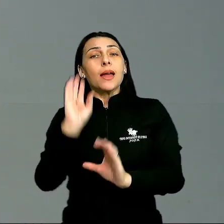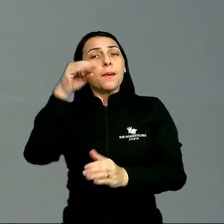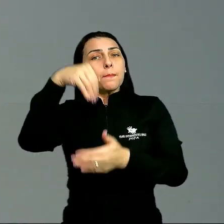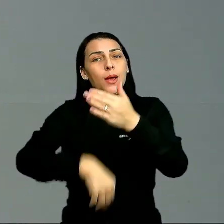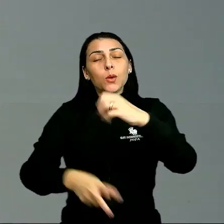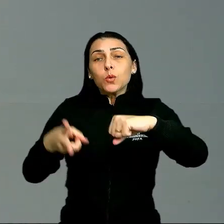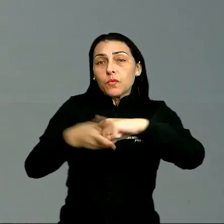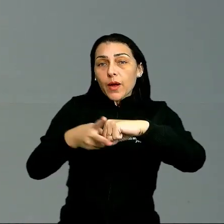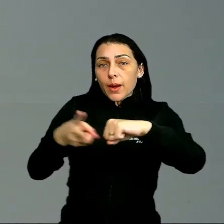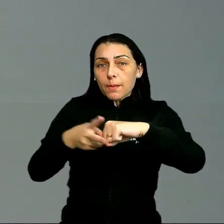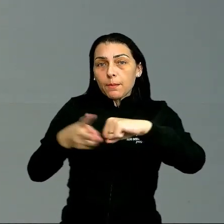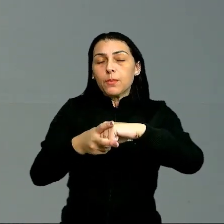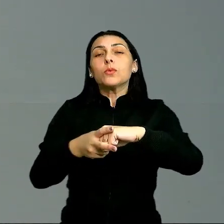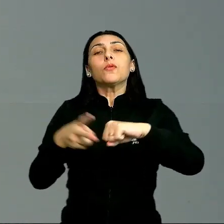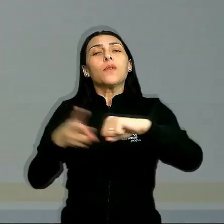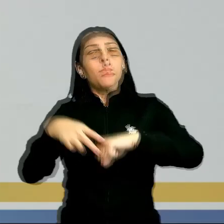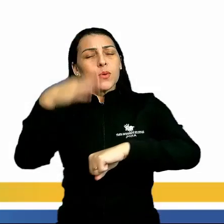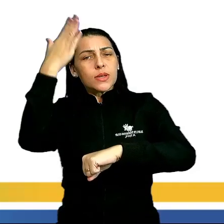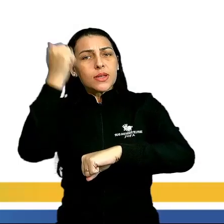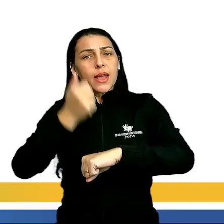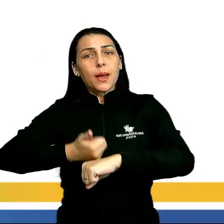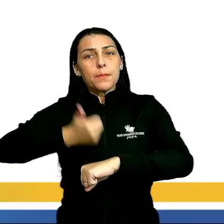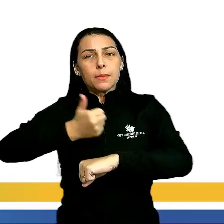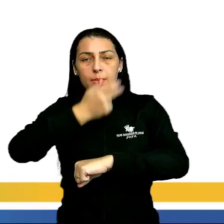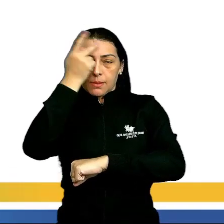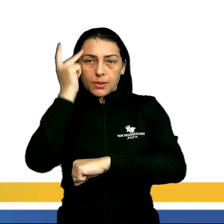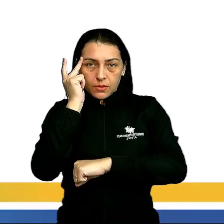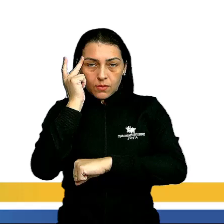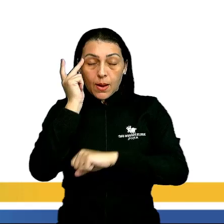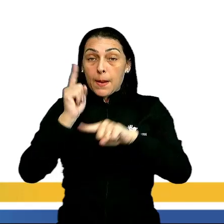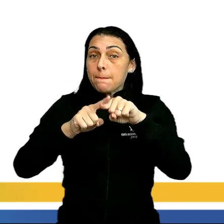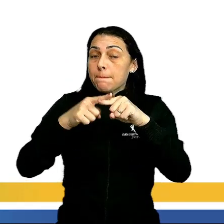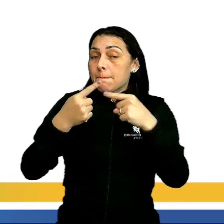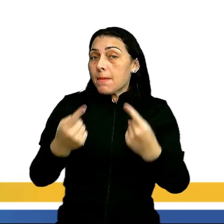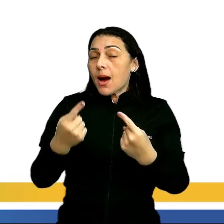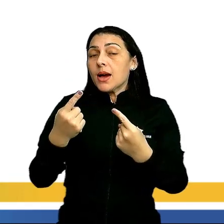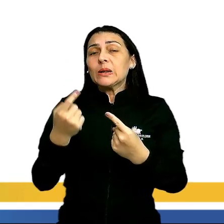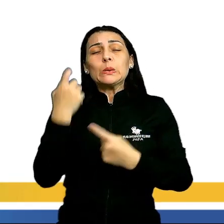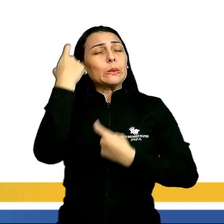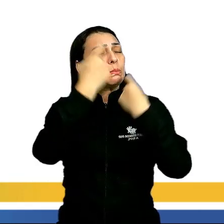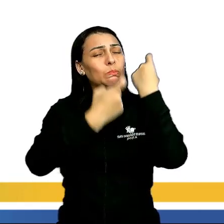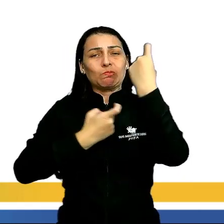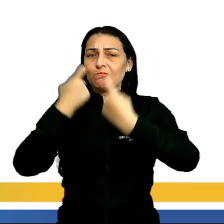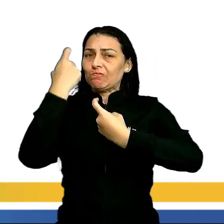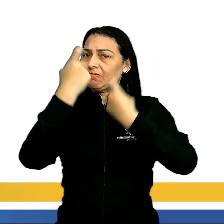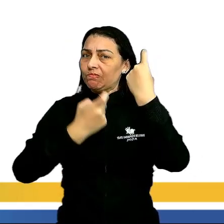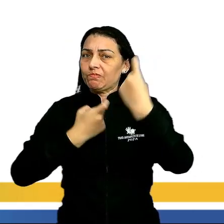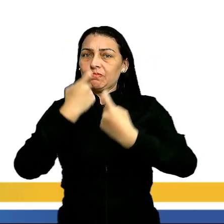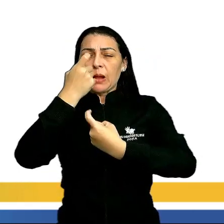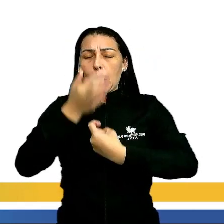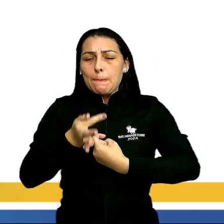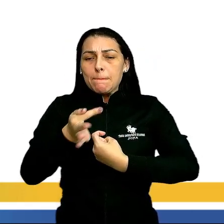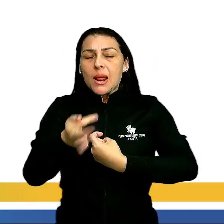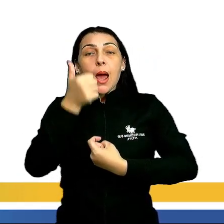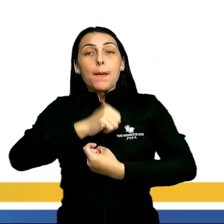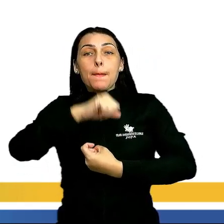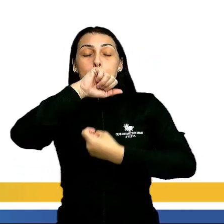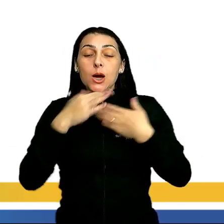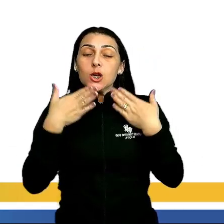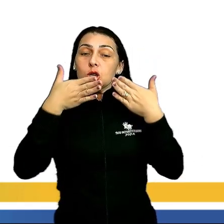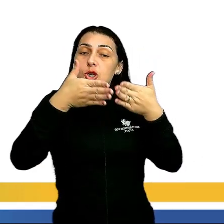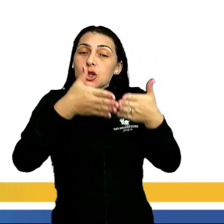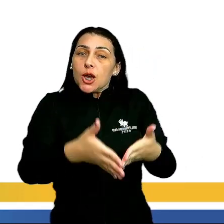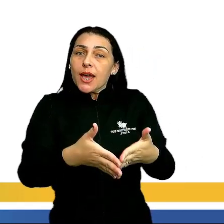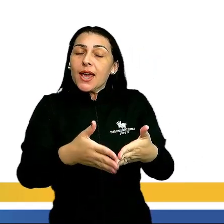na desinência do verbo. Através do verbo eu sei que é a primeira pessoa. Mas não se preocupem. Em breve a mamãe chega